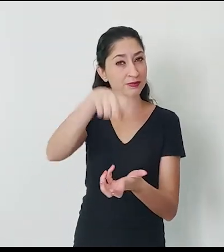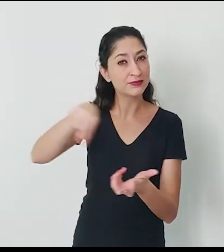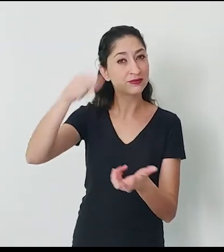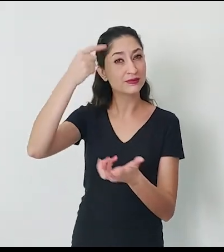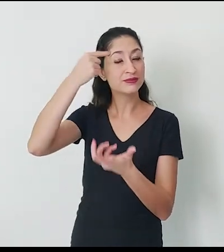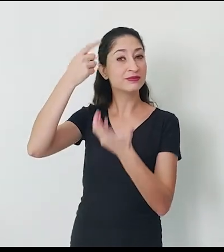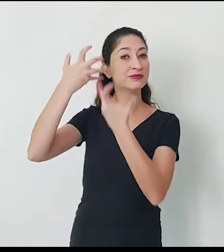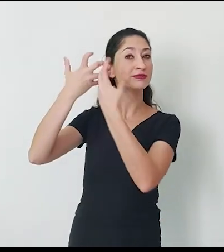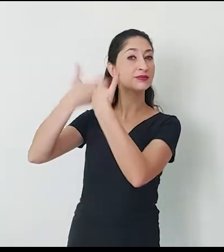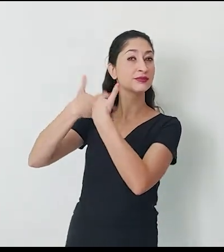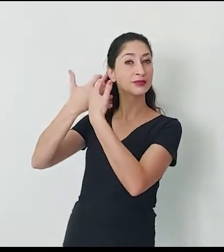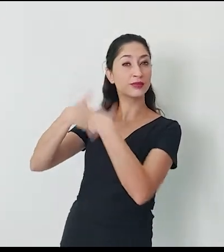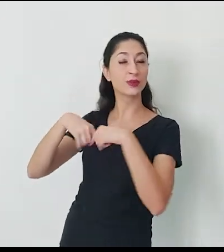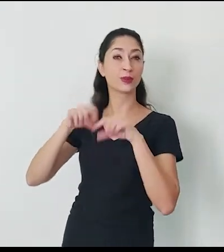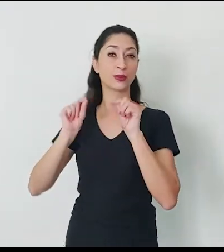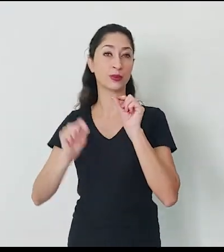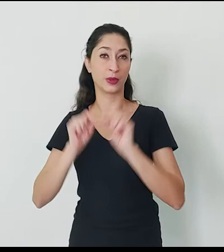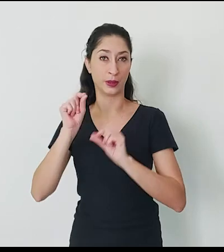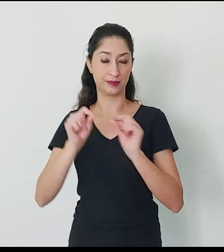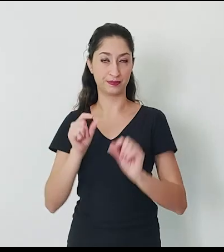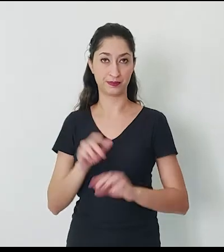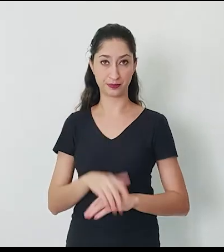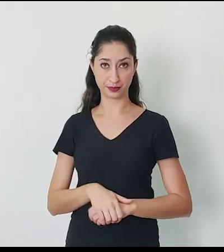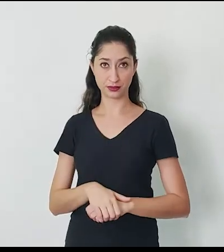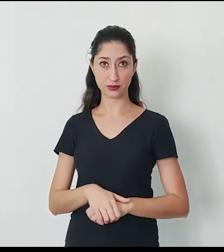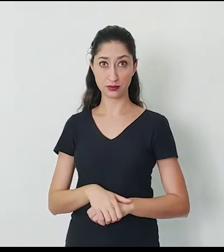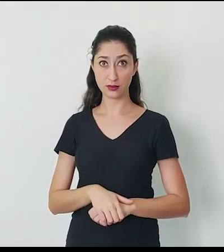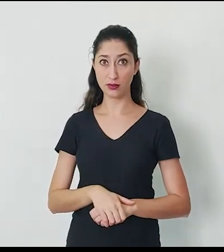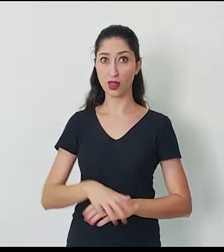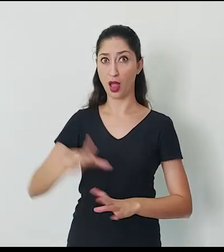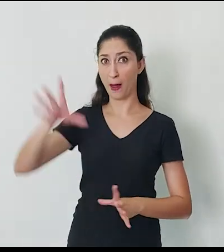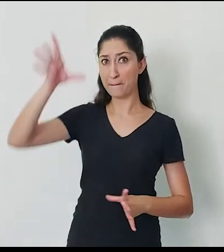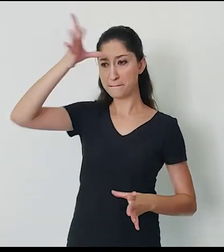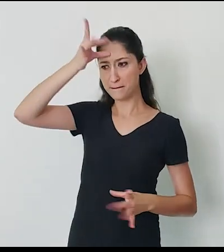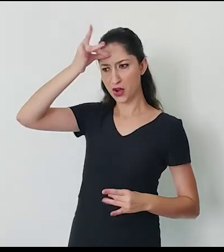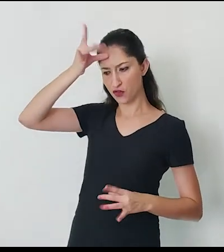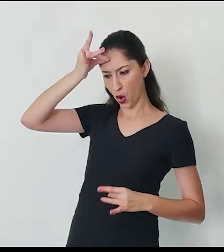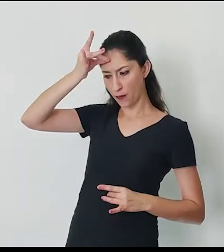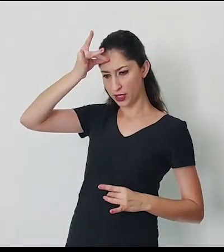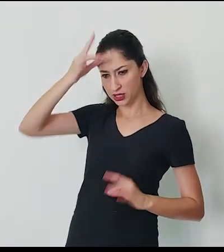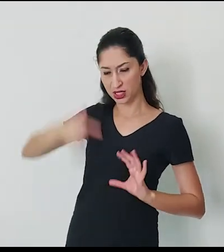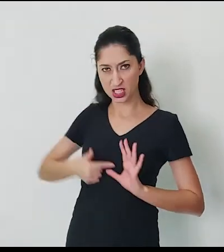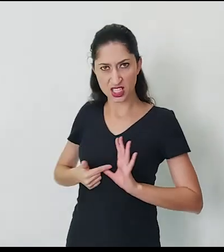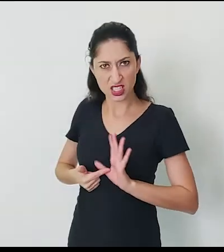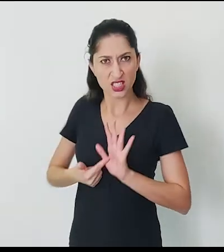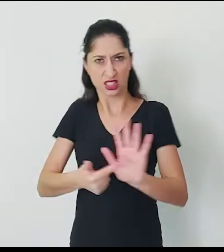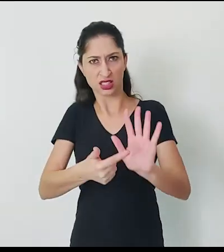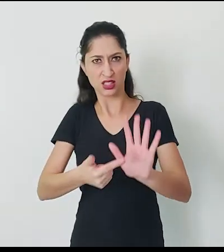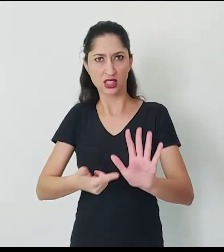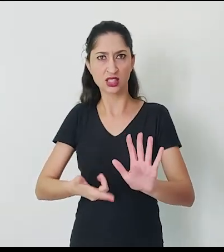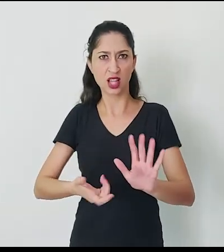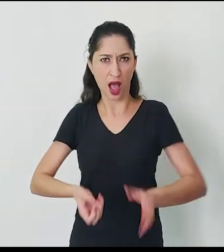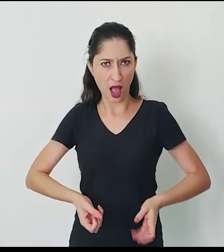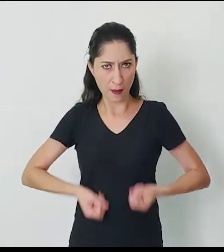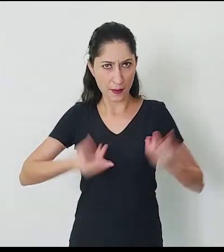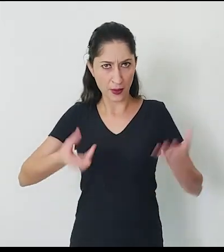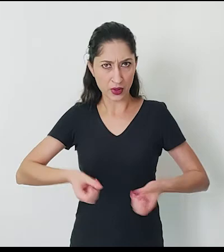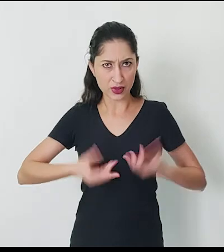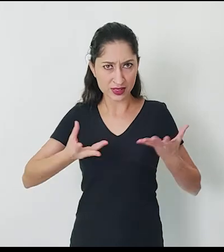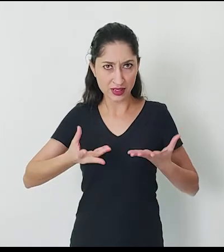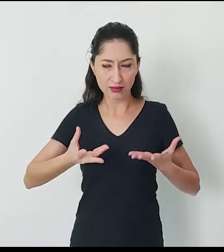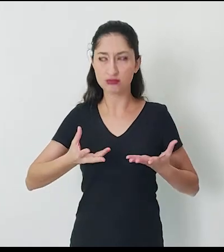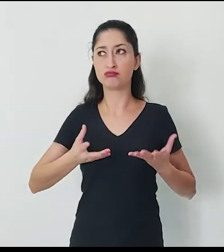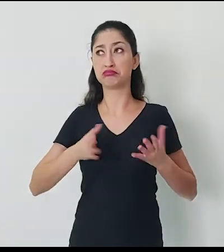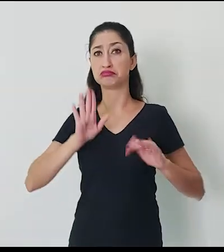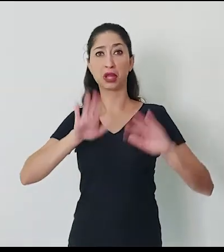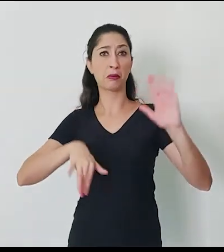para finalizar, eu acredito que a reflexão que fica para nós é que a performance, como você expressa seu texto, é algo